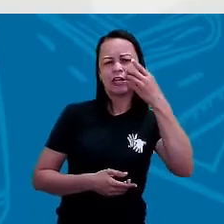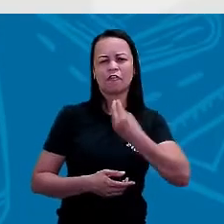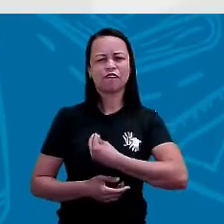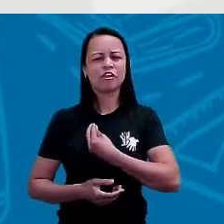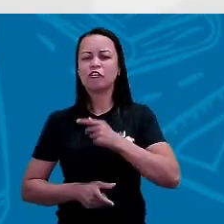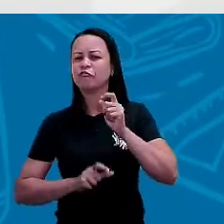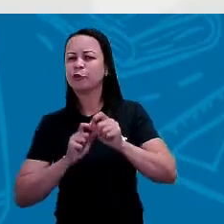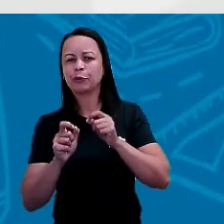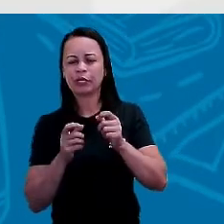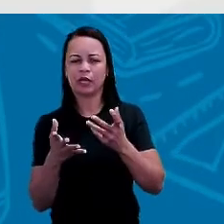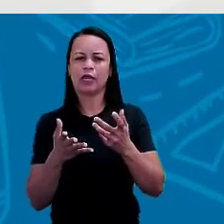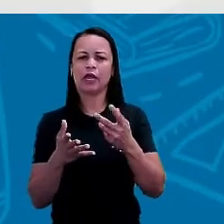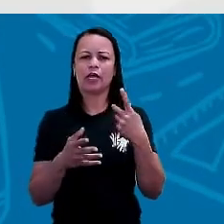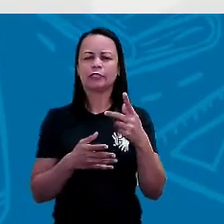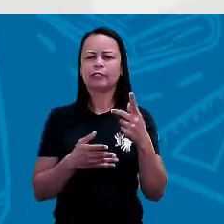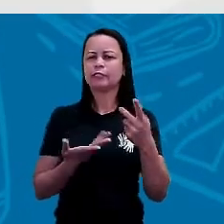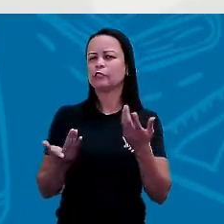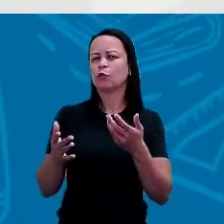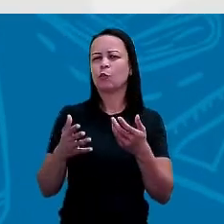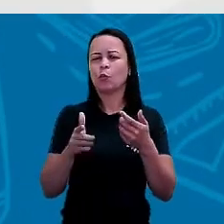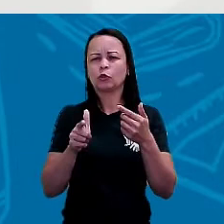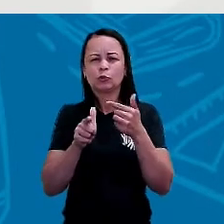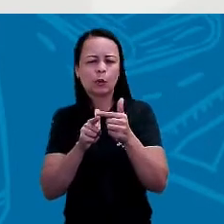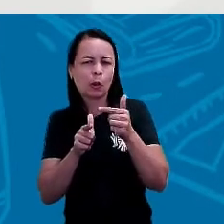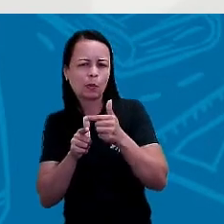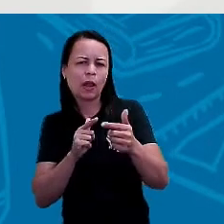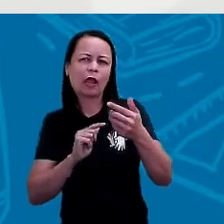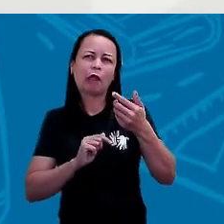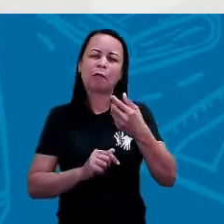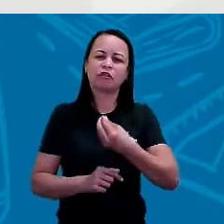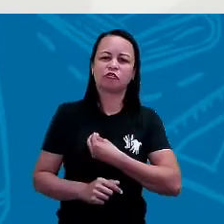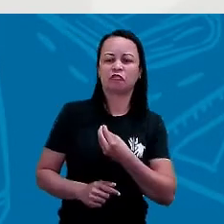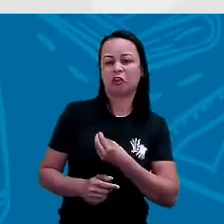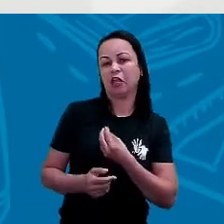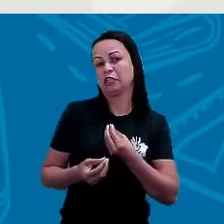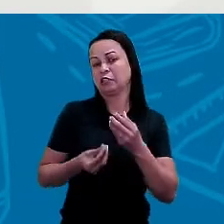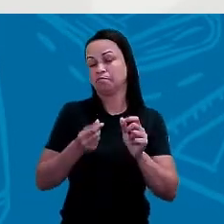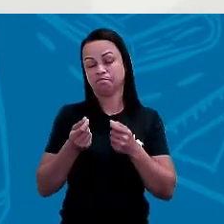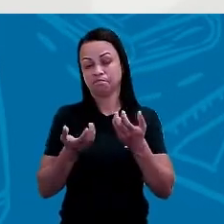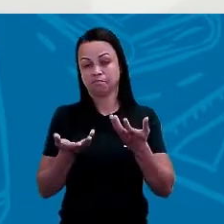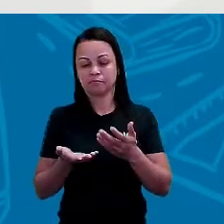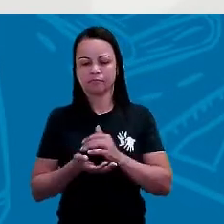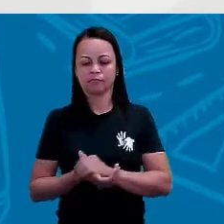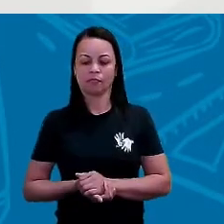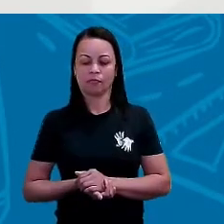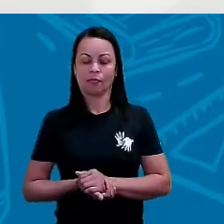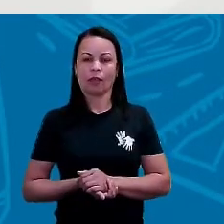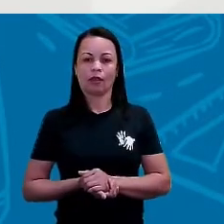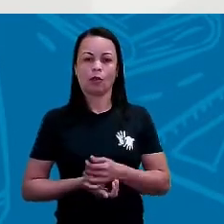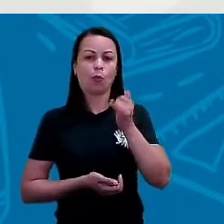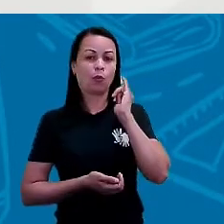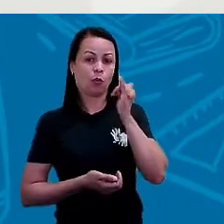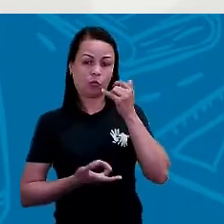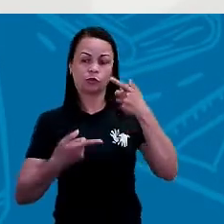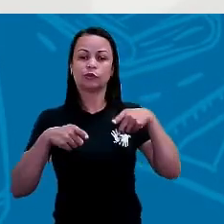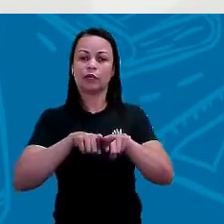vivem, né? Seus traumas ou suas vivências, enfim. O conto também traz